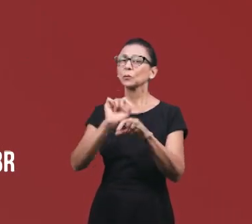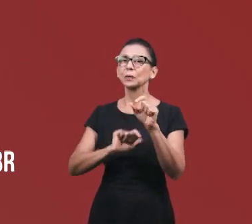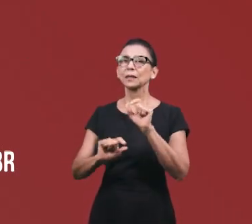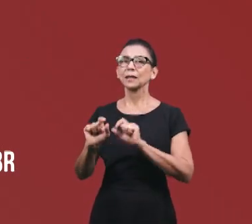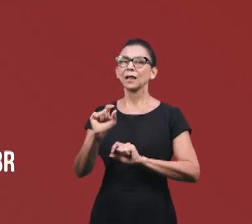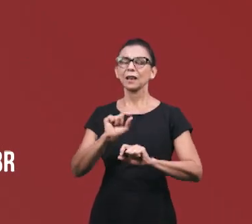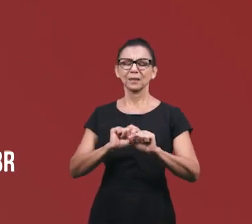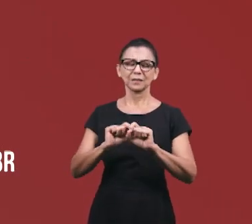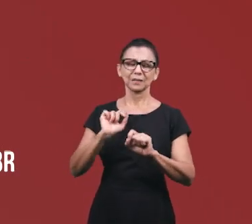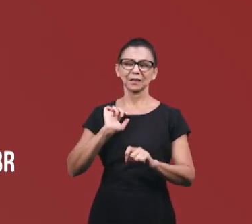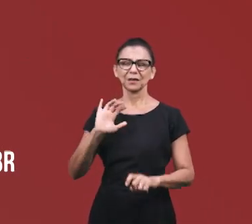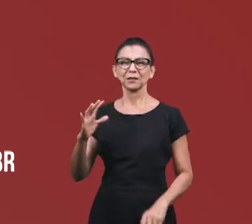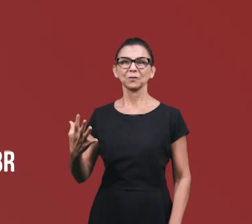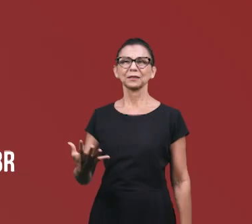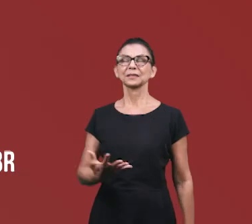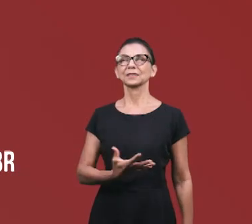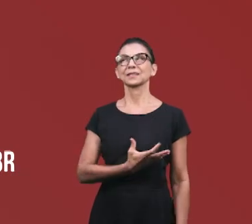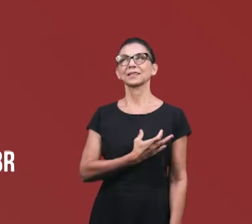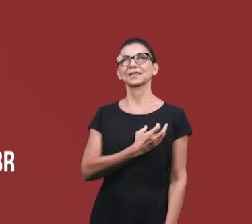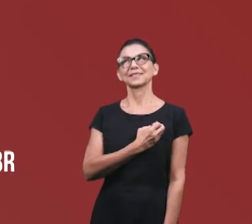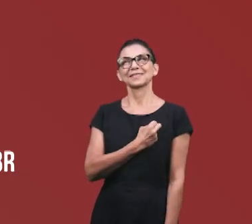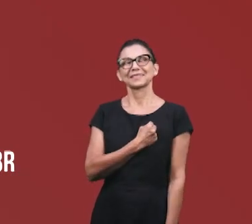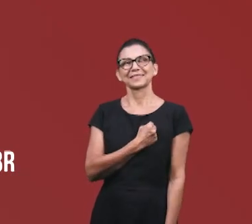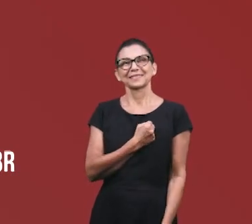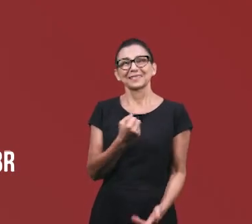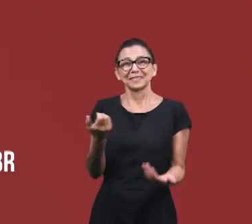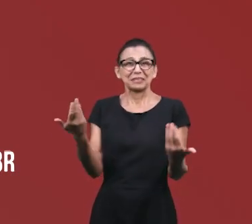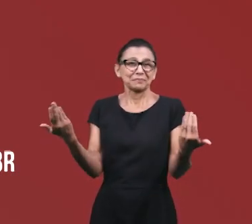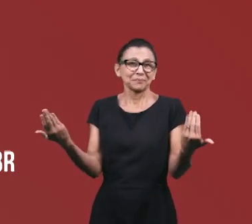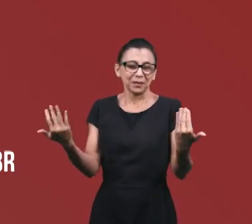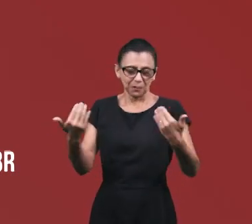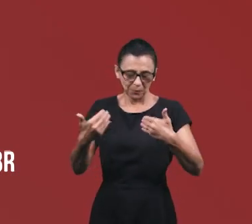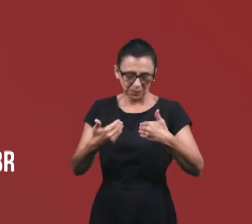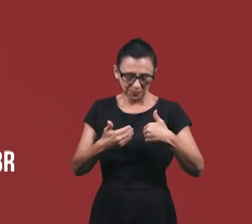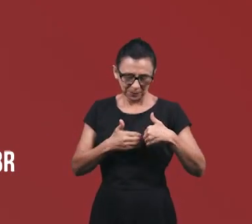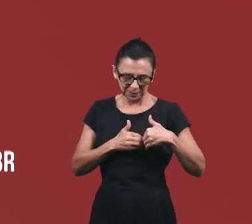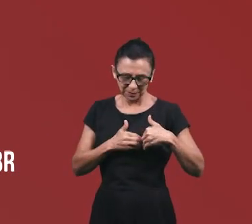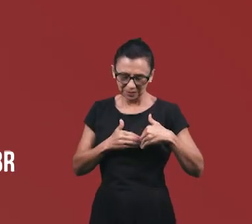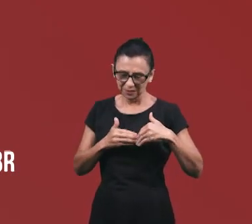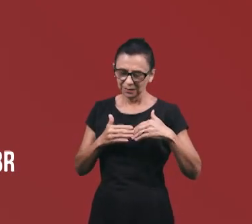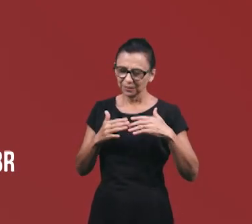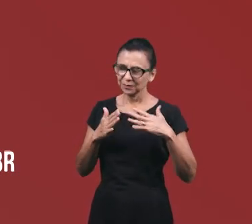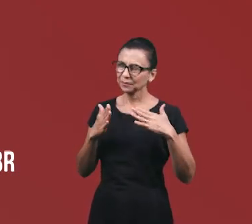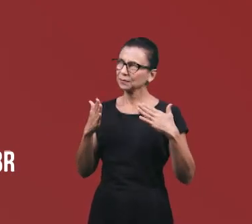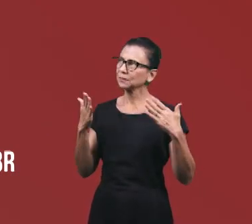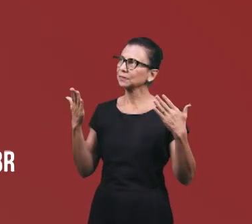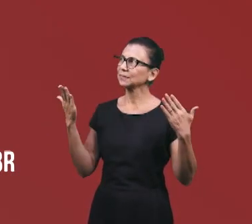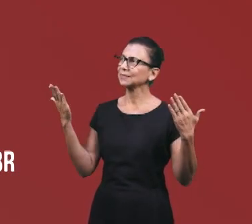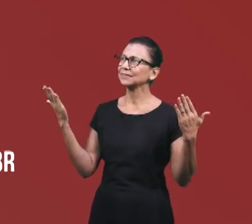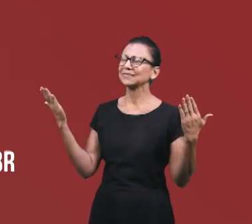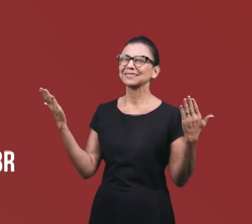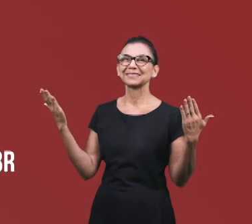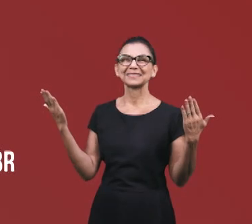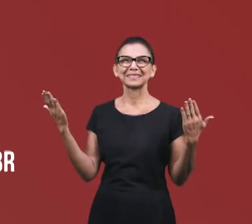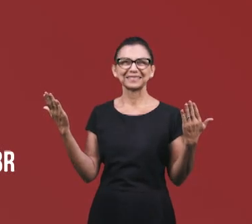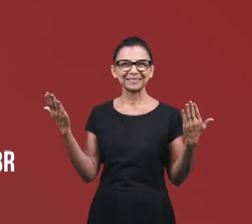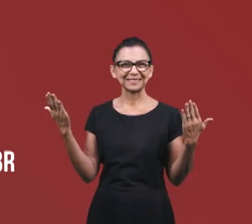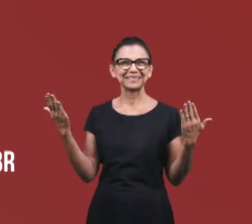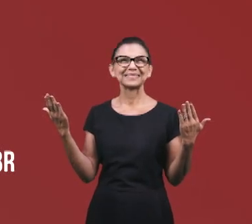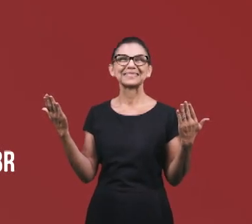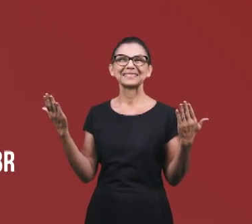entender o que é a salvação. Então abri o meu